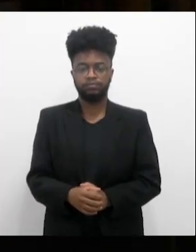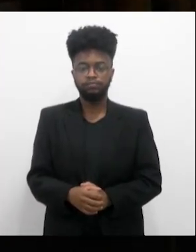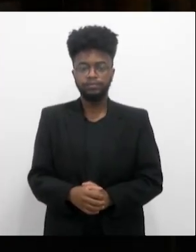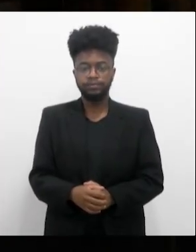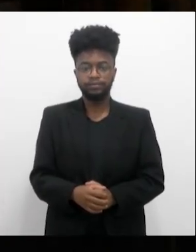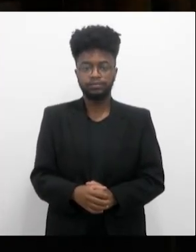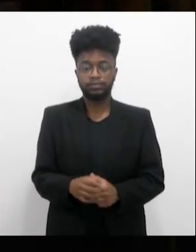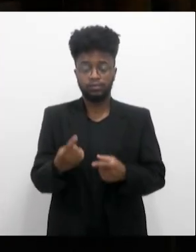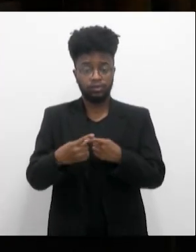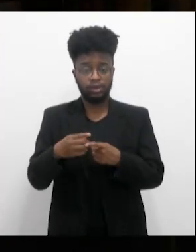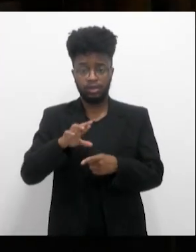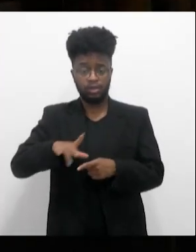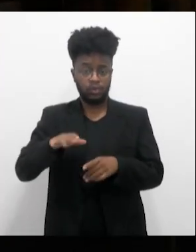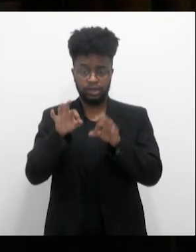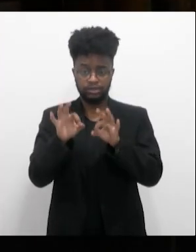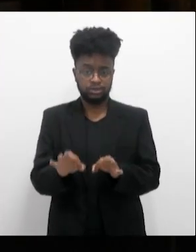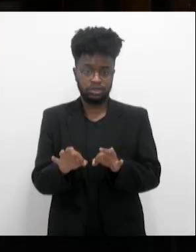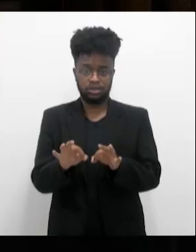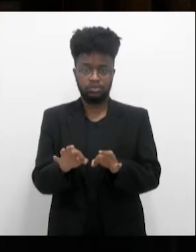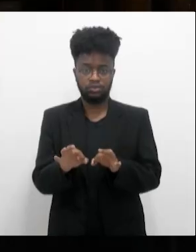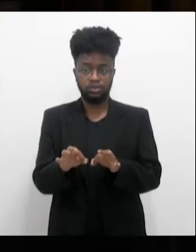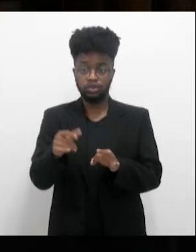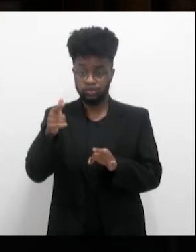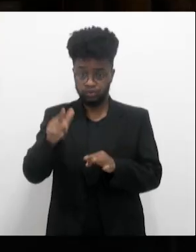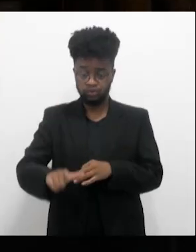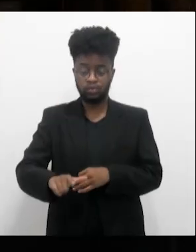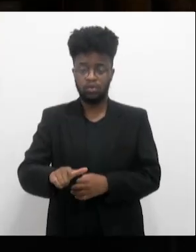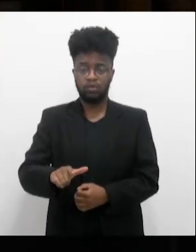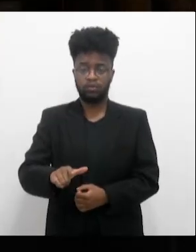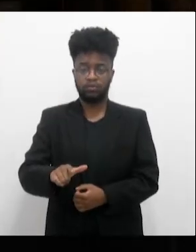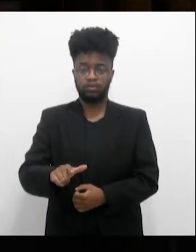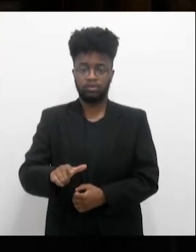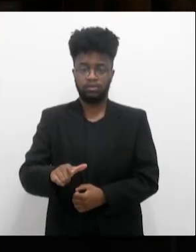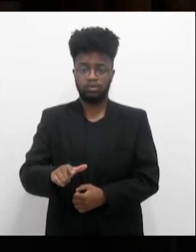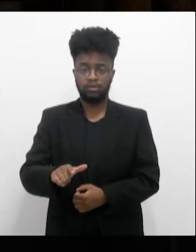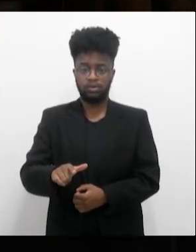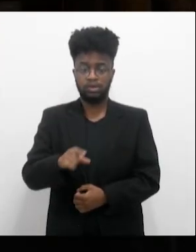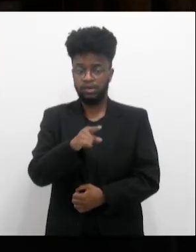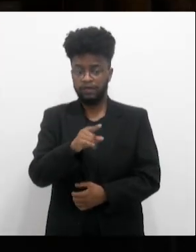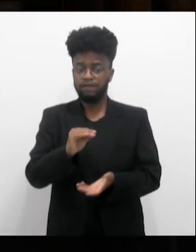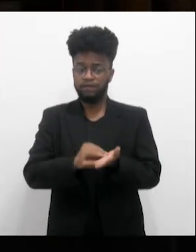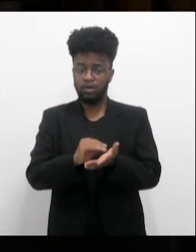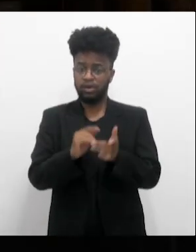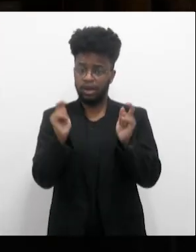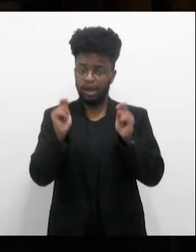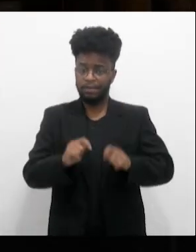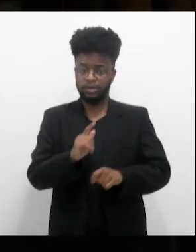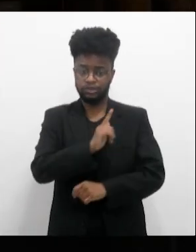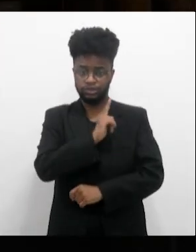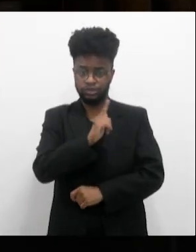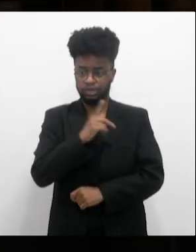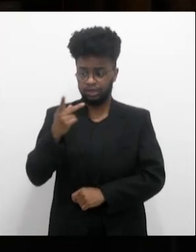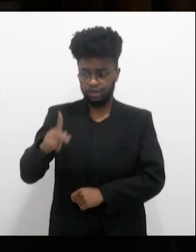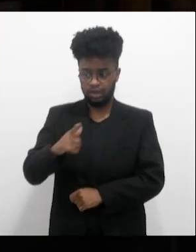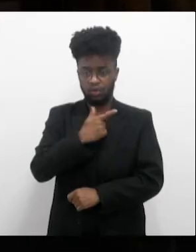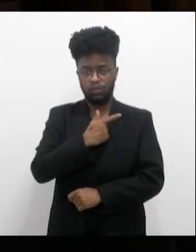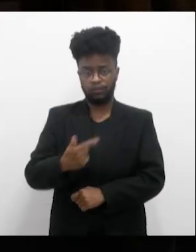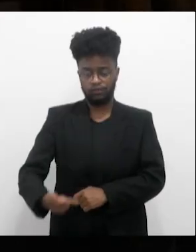porque não é justo, mais uma vez, que a incompetência de gestão do